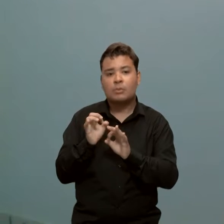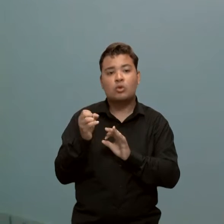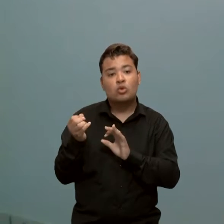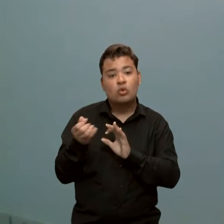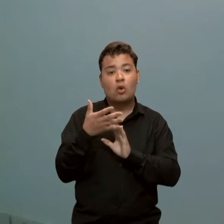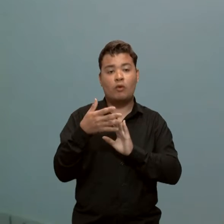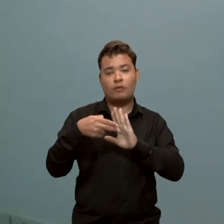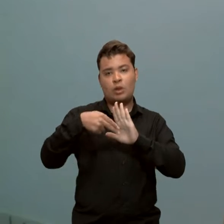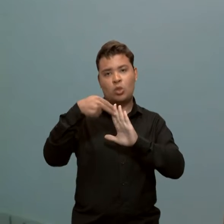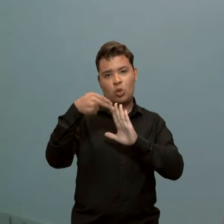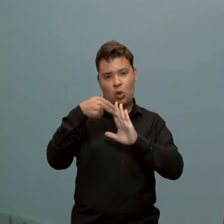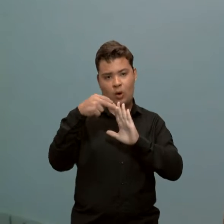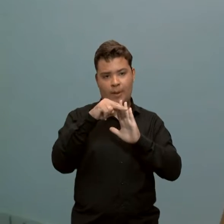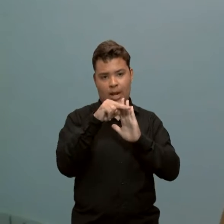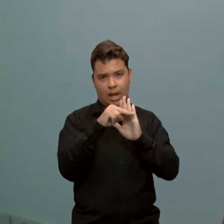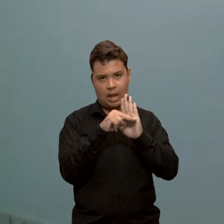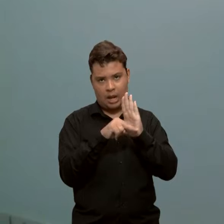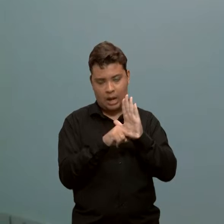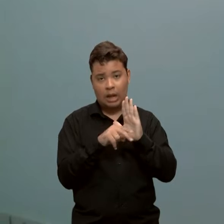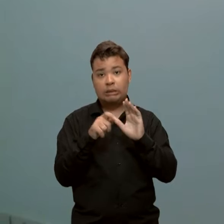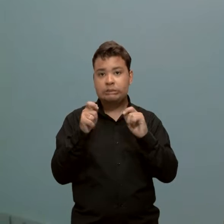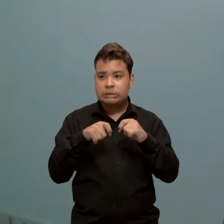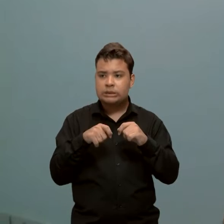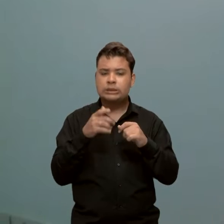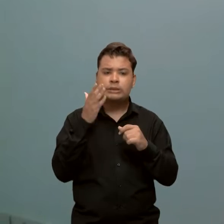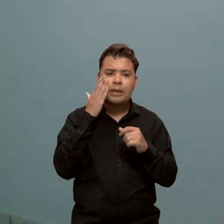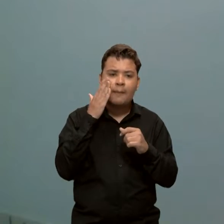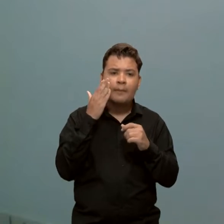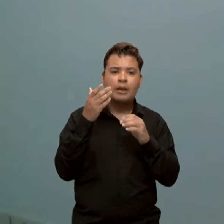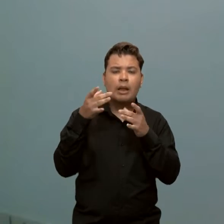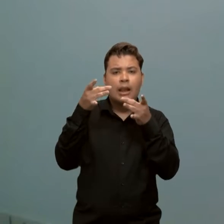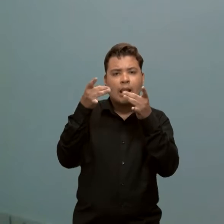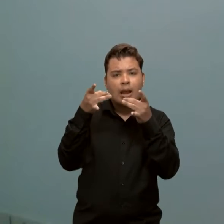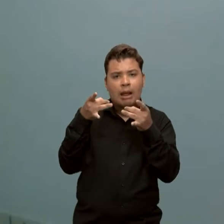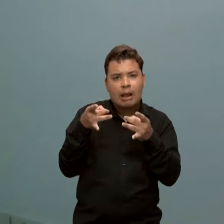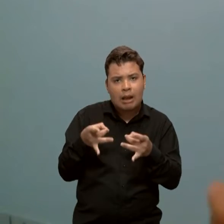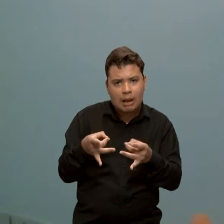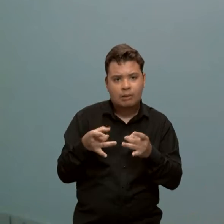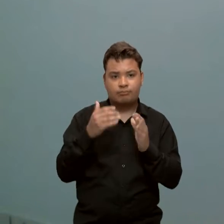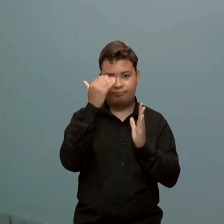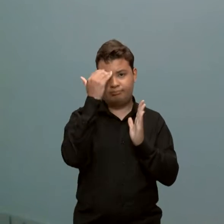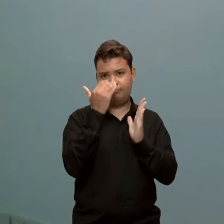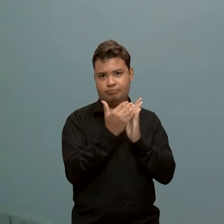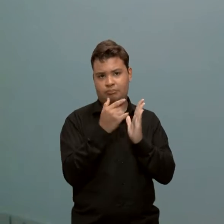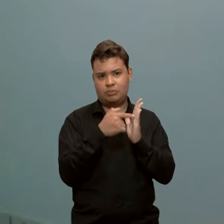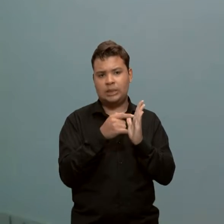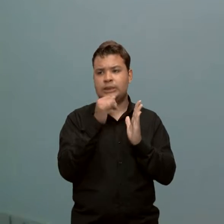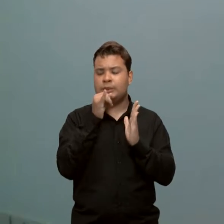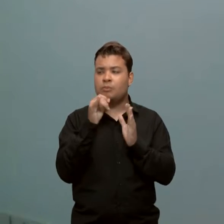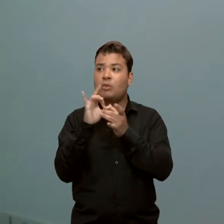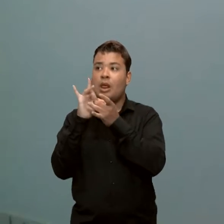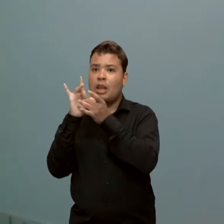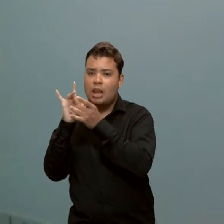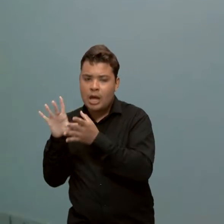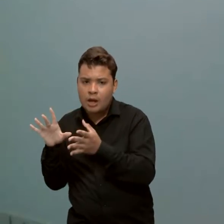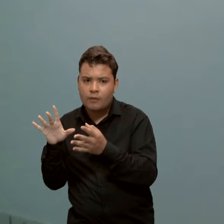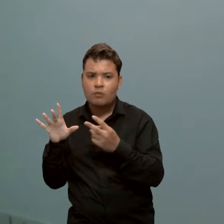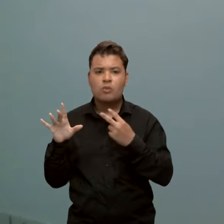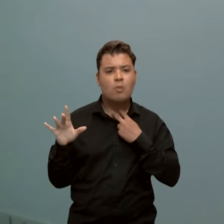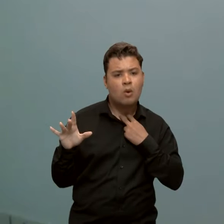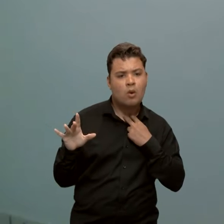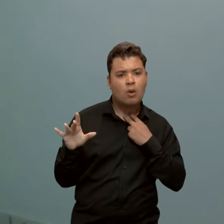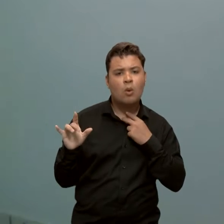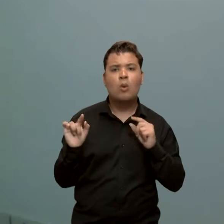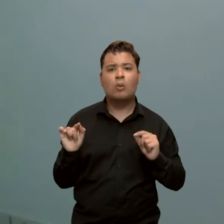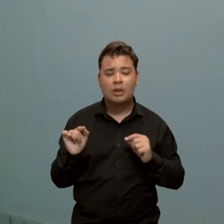para estabelecer critérios e regras. O que pode e o que não pode. Porque, a princípio, não pode. Mas a